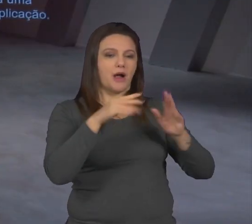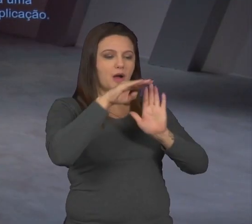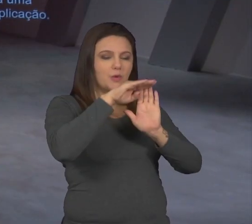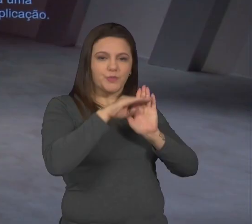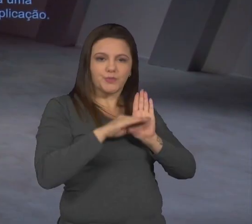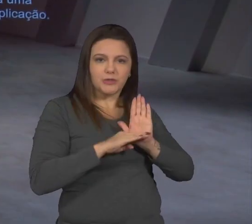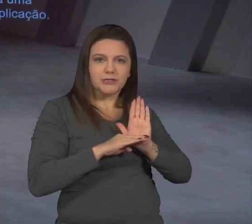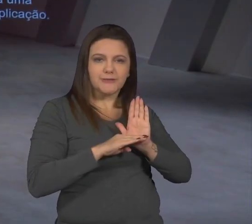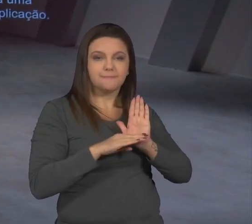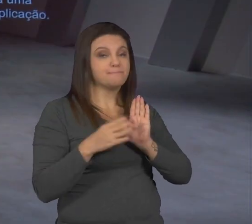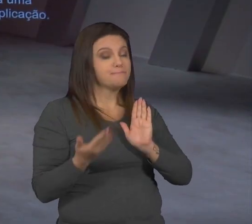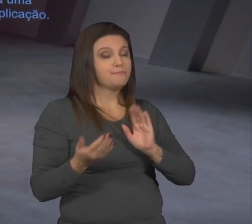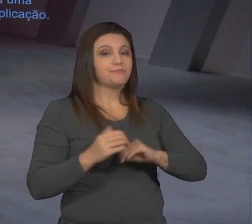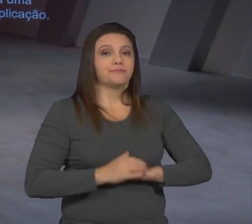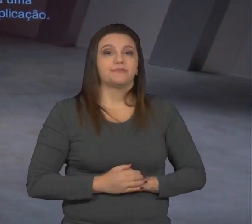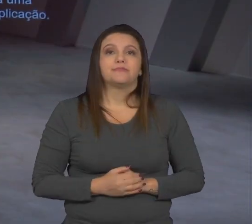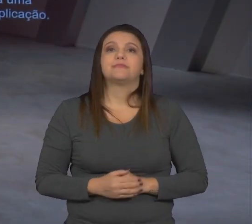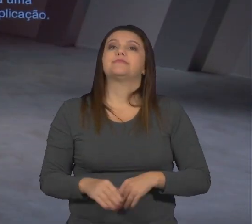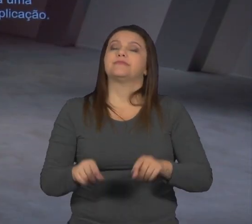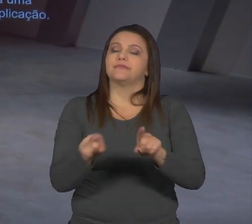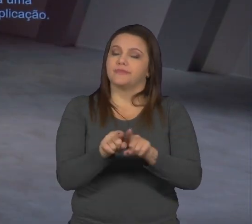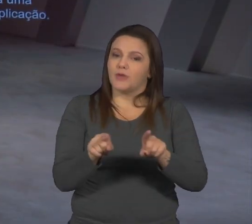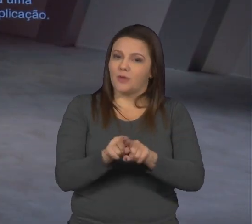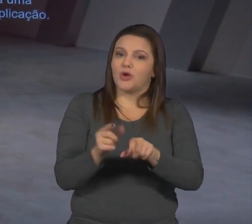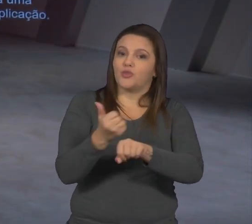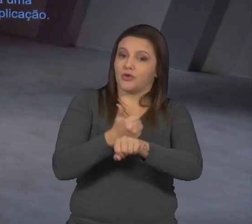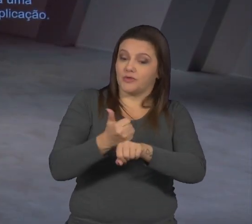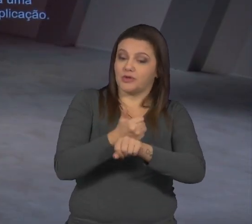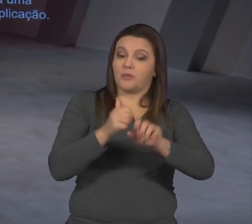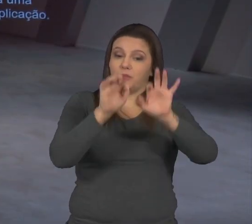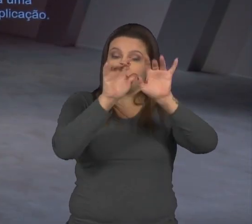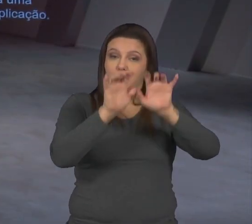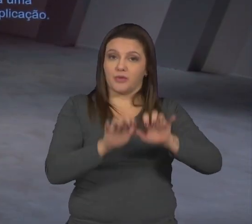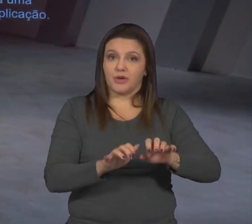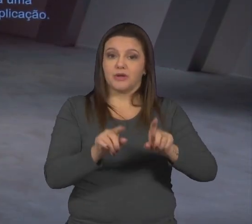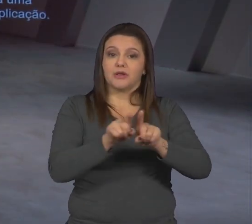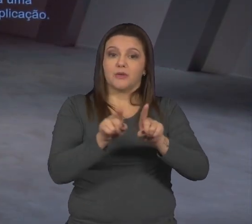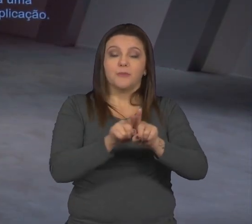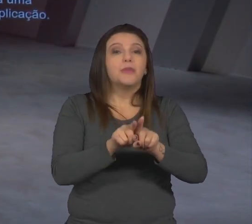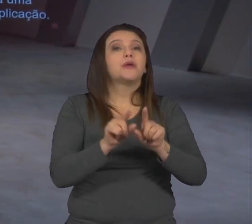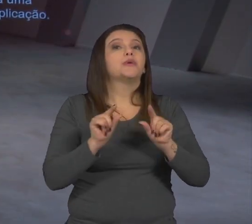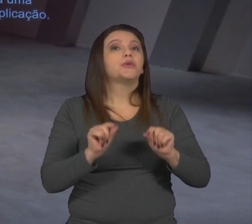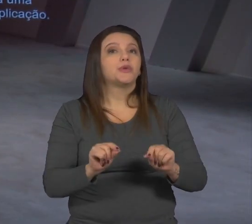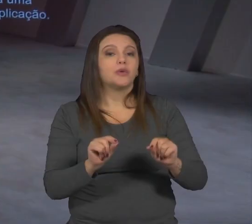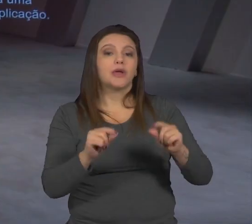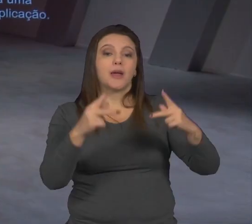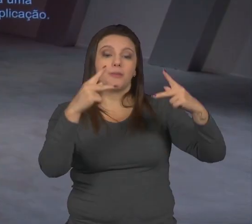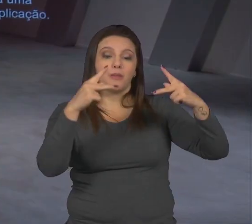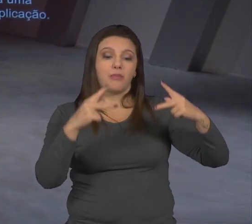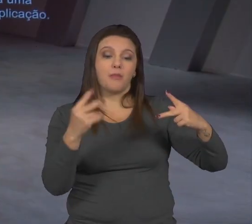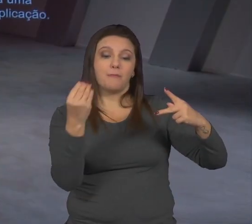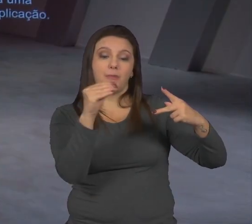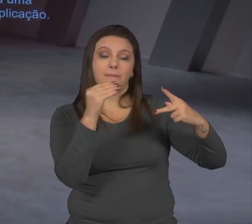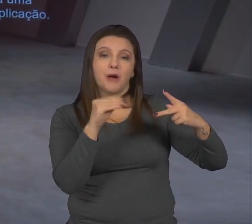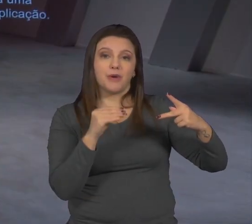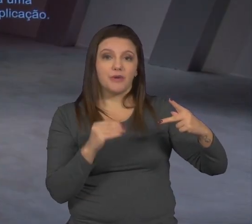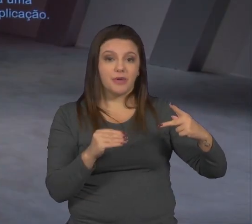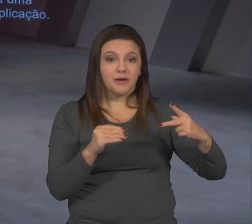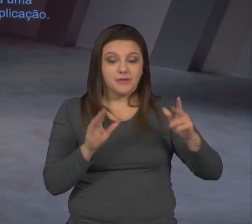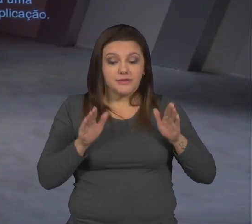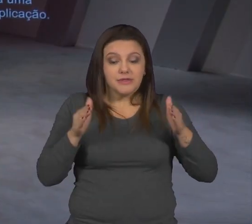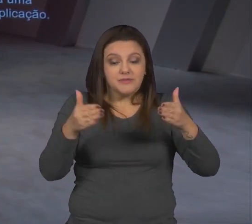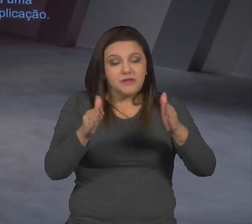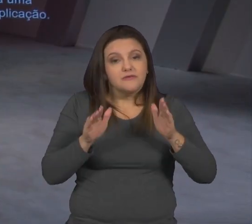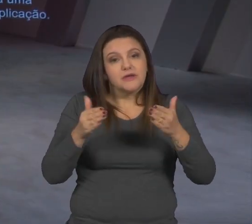especializar esse framework, adicionando a funcionalidade específica para uma determinada aplicação. Outros frameworks de